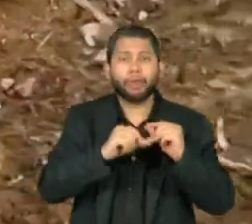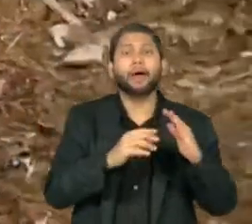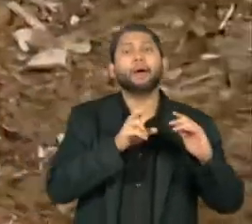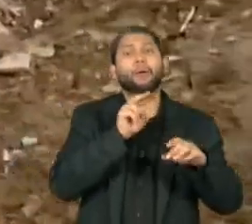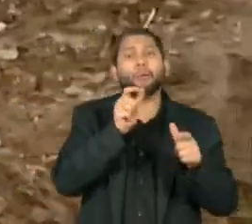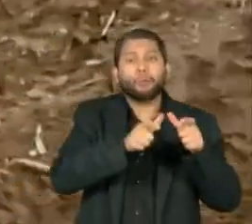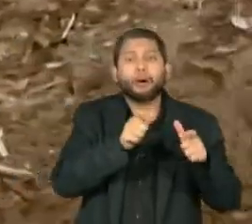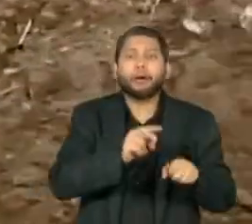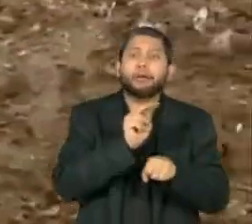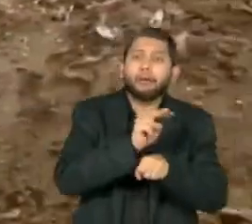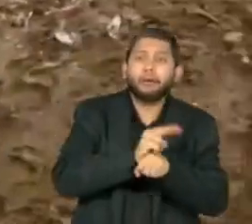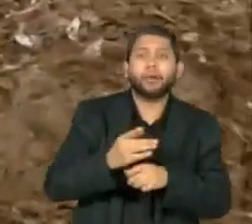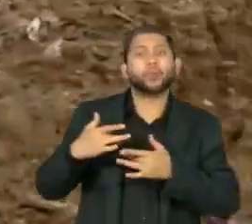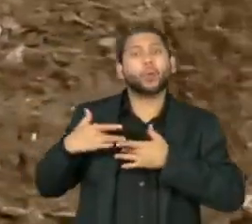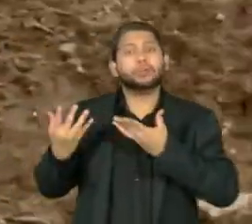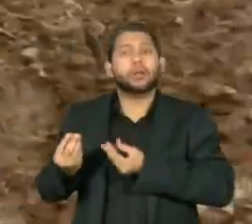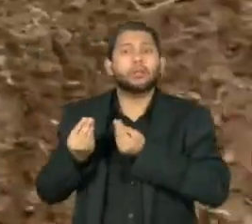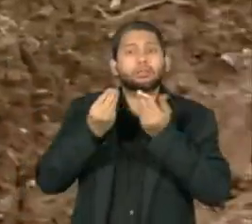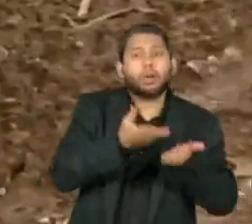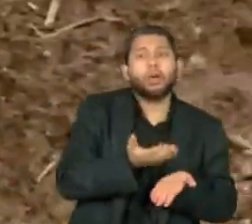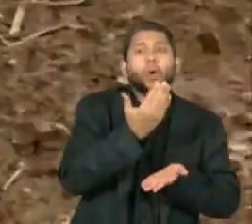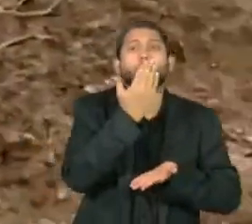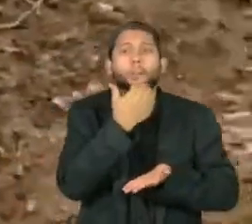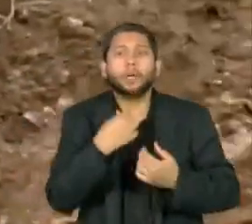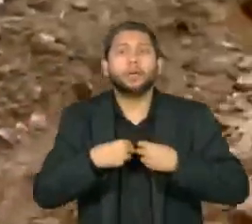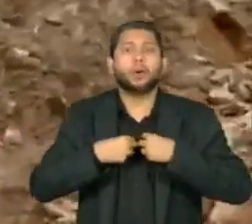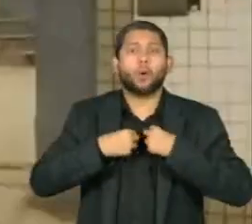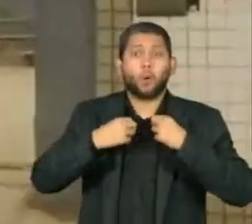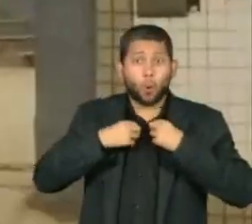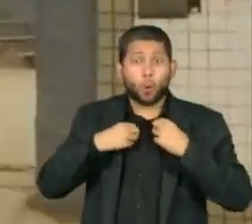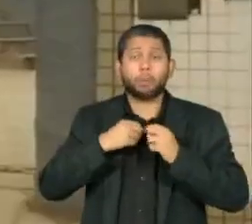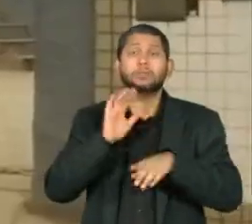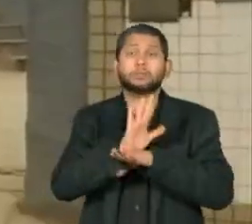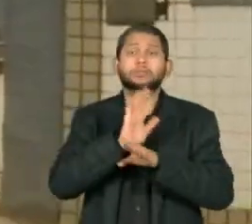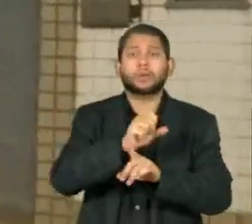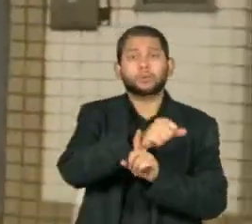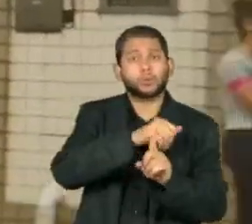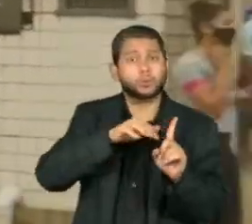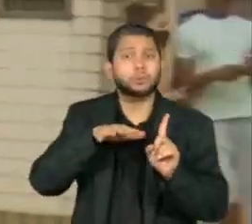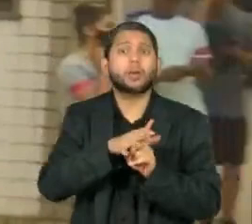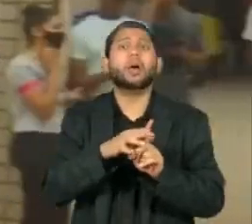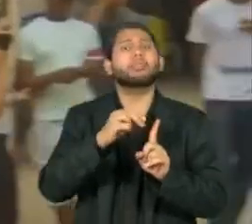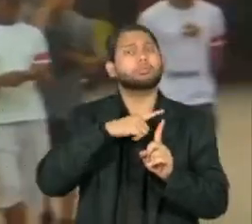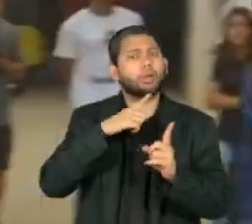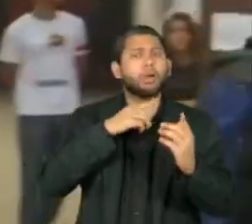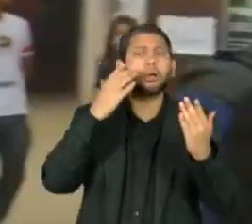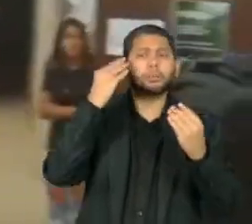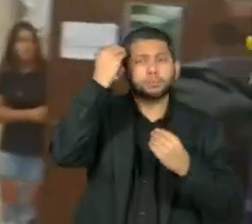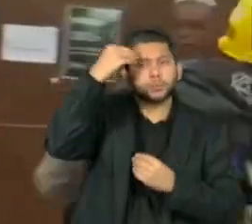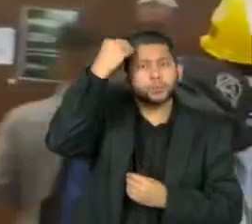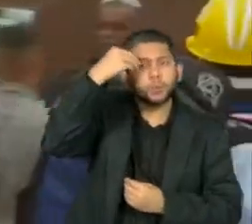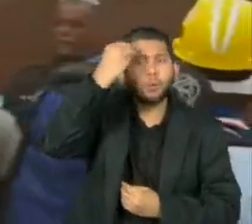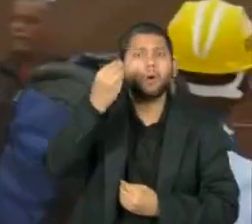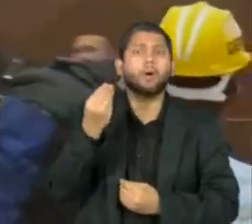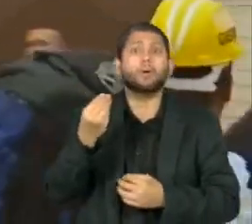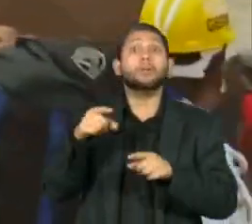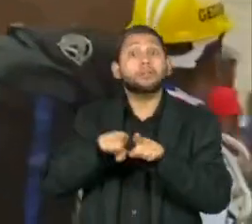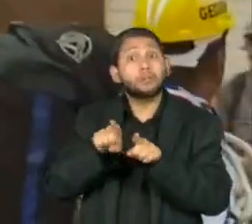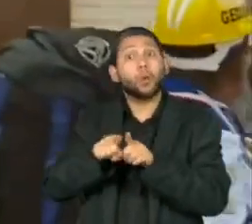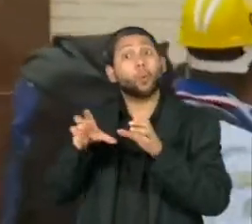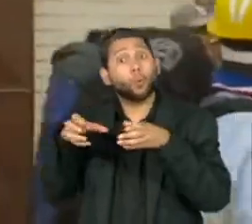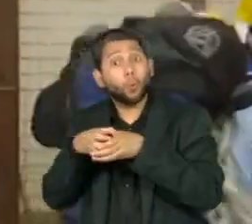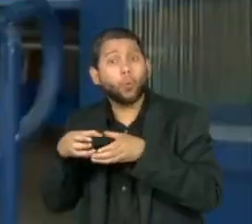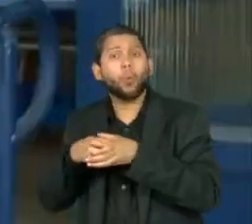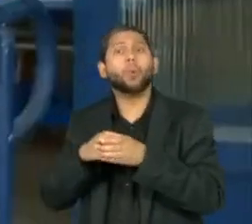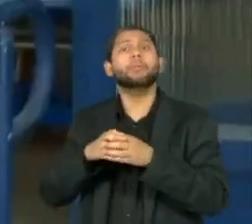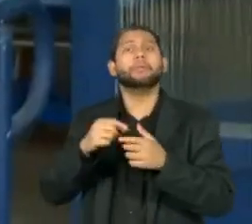donativos e cuidados como atendimento de assistência social e saúde, com psicólogos, além de suporte de agentes comunitários e